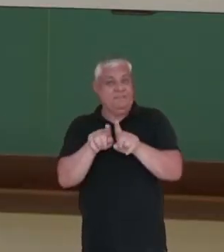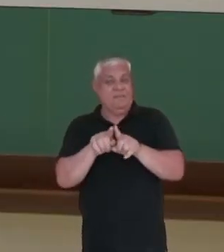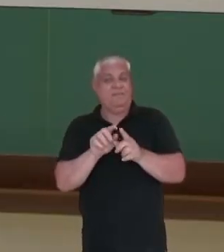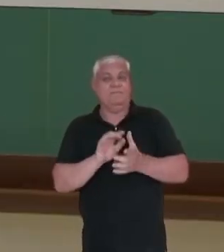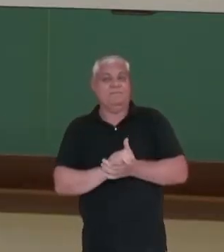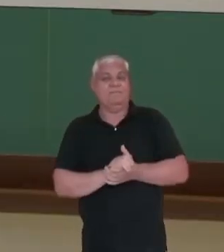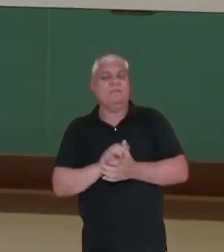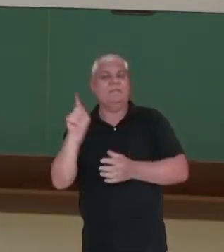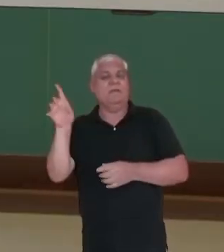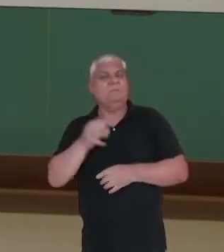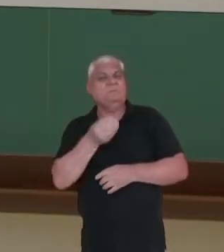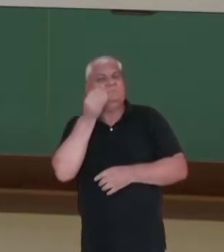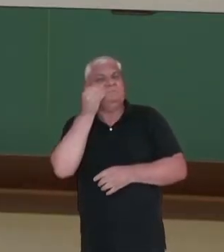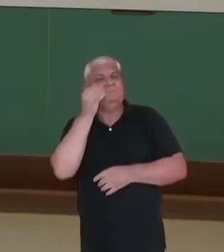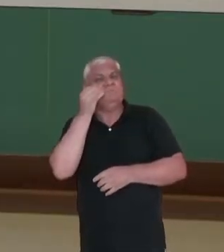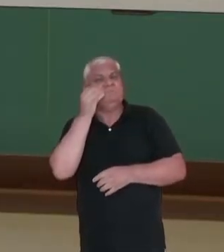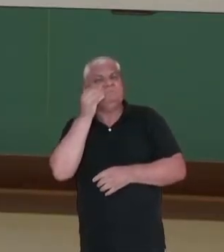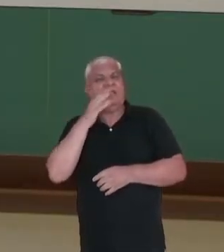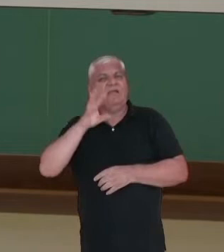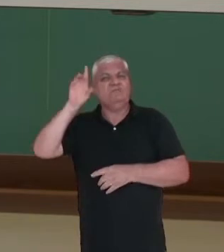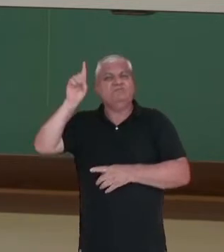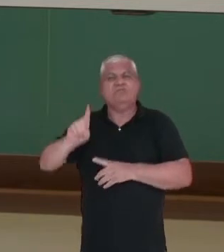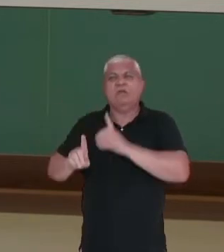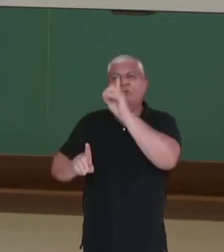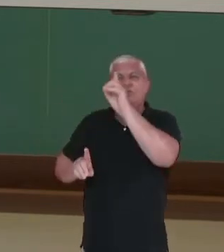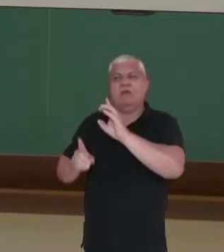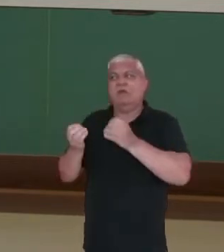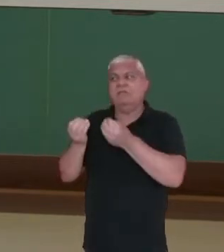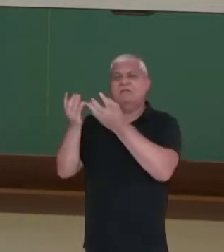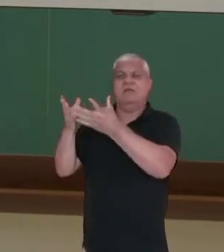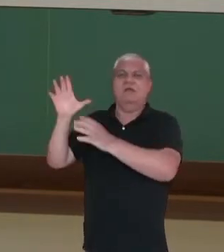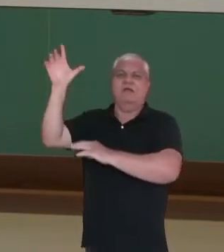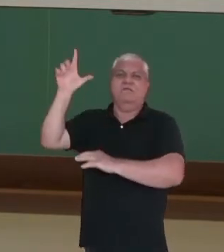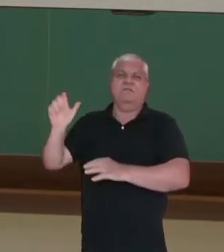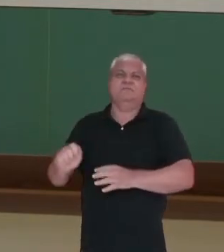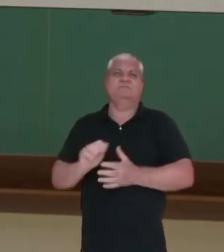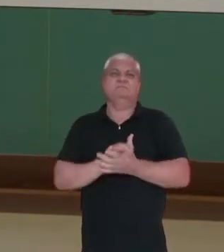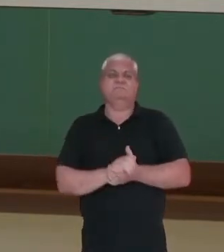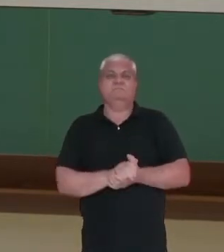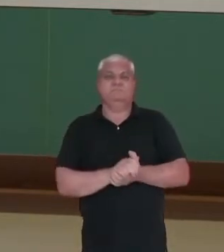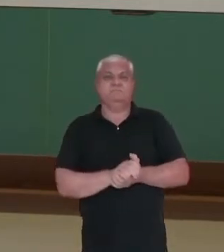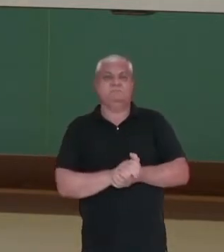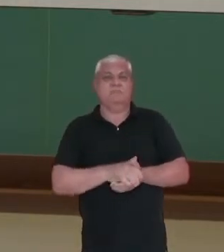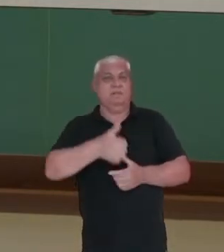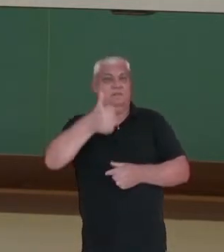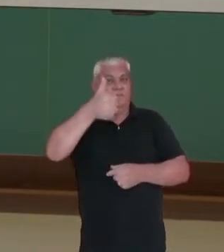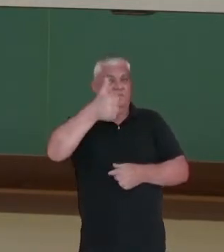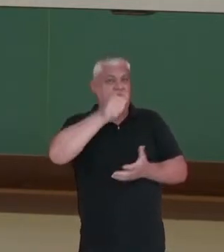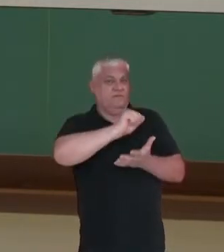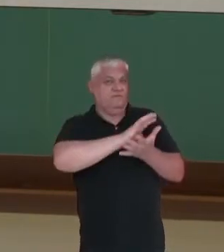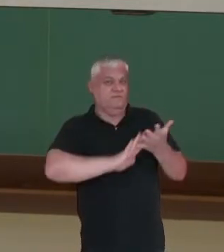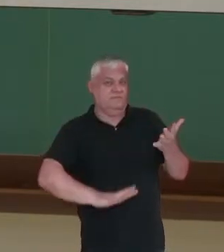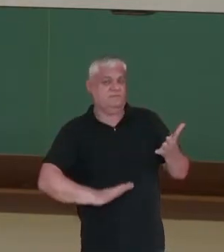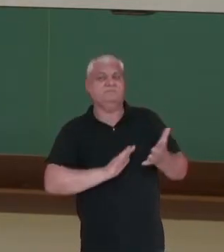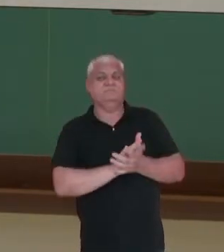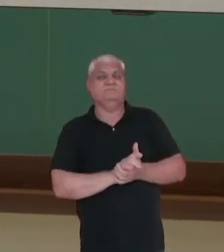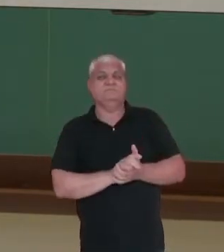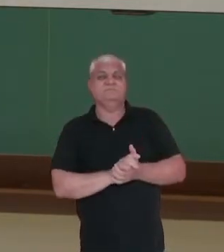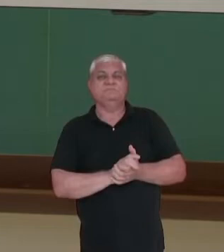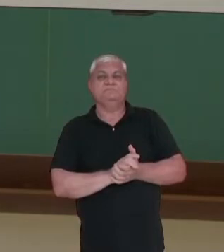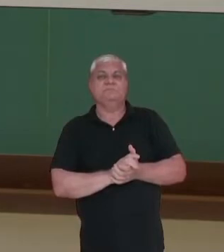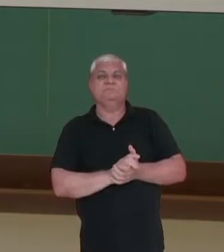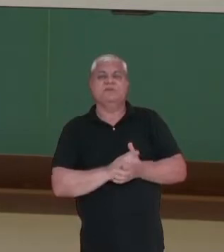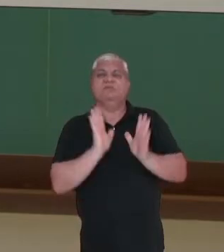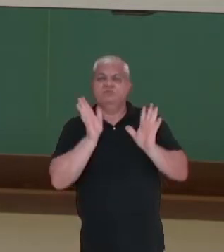de tentativa de dar mais direitos para os povos africanos. Muito bem. Vamos para a nossa primeira atividade então, baseado naquilo que